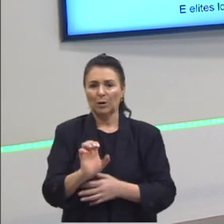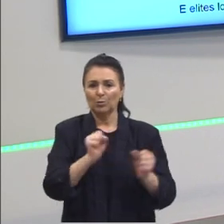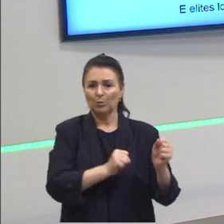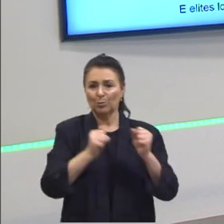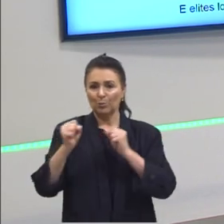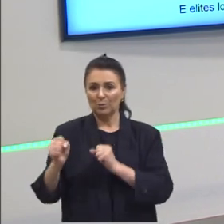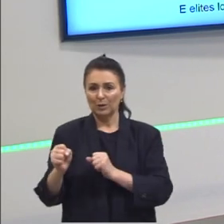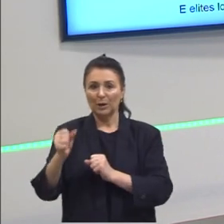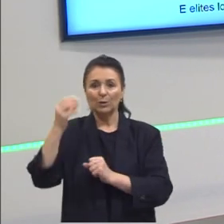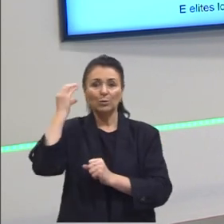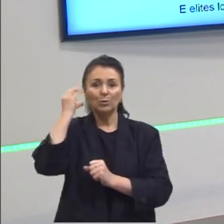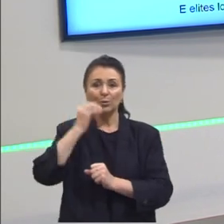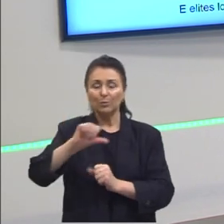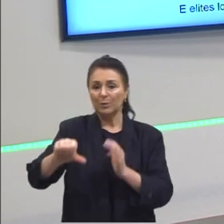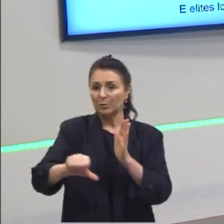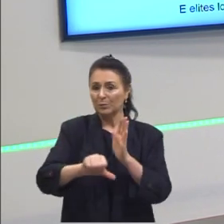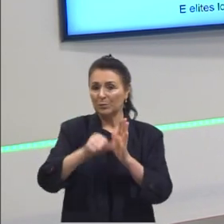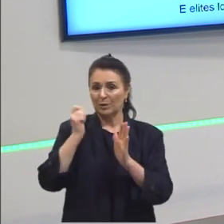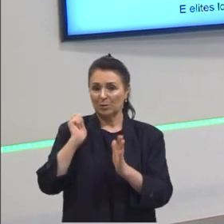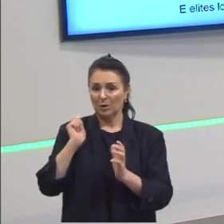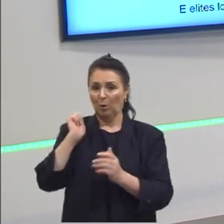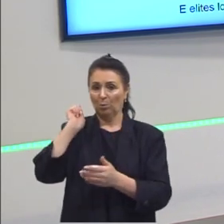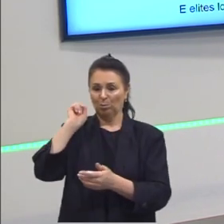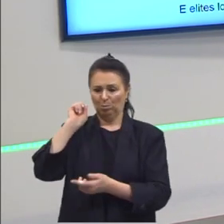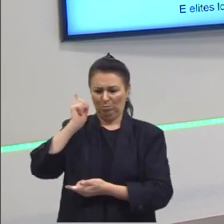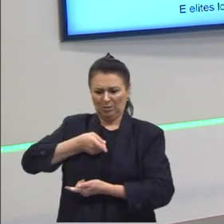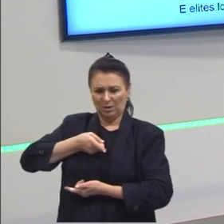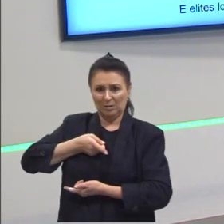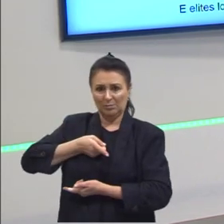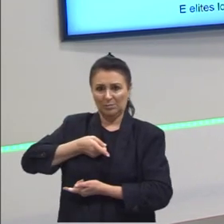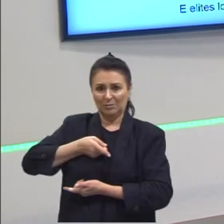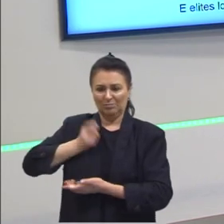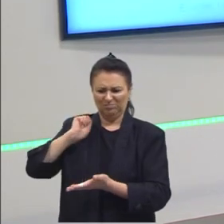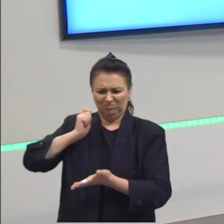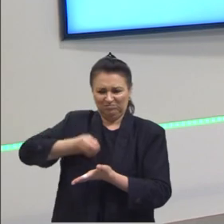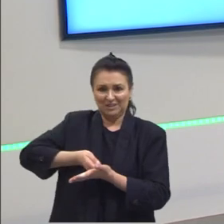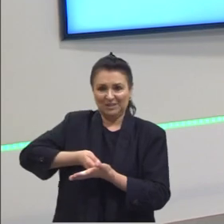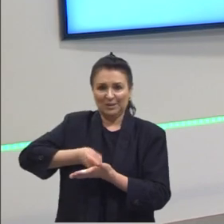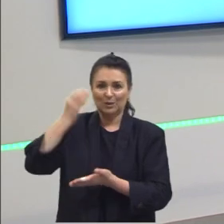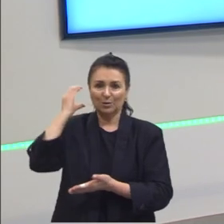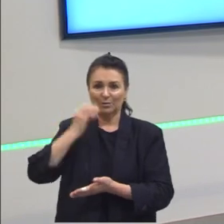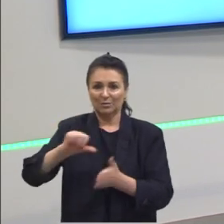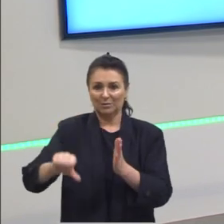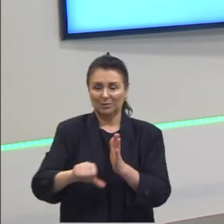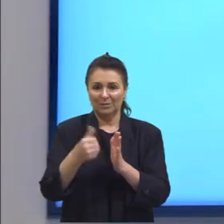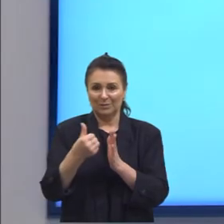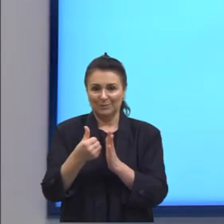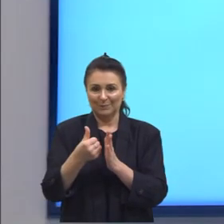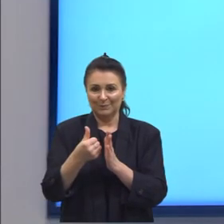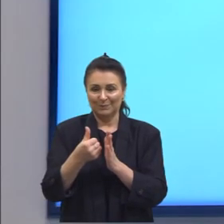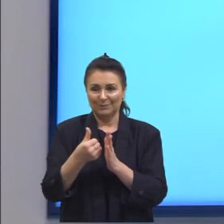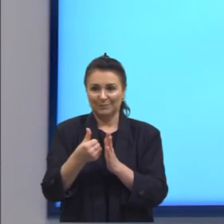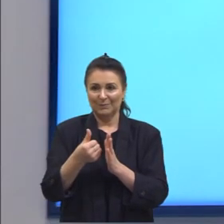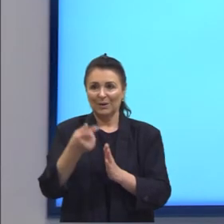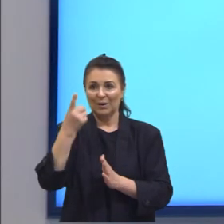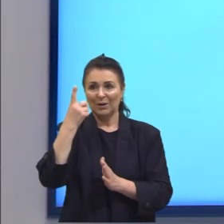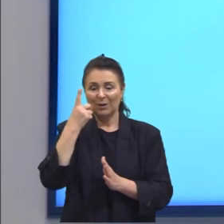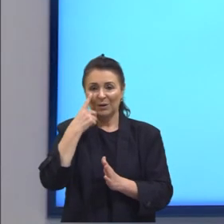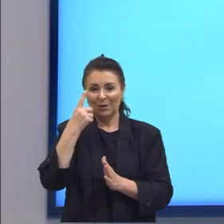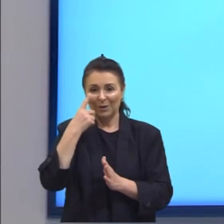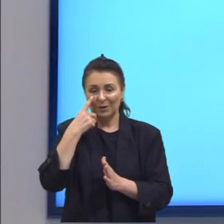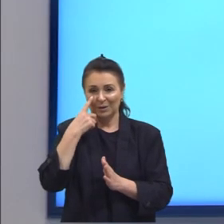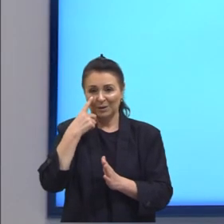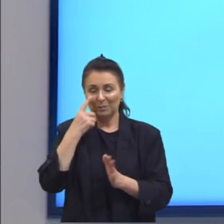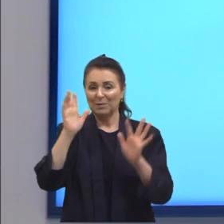do Dom Pedro primeiro e ao autoritarismo de Dom Pedro primeiro ó e aqui gente então